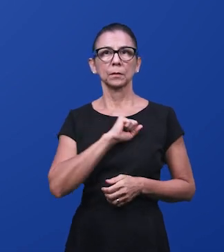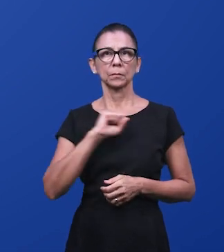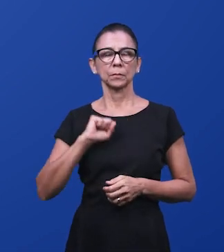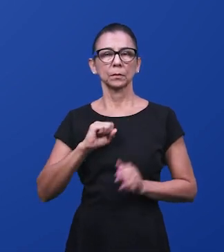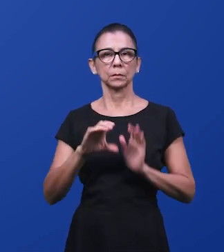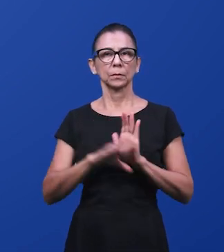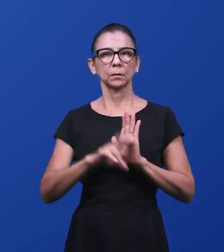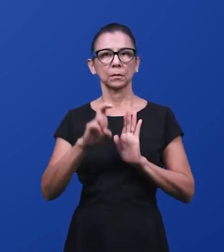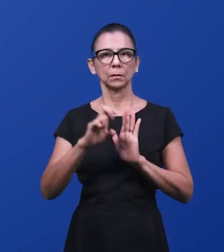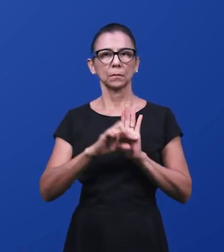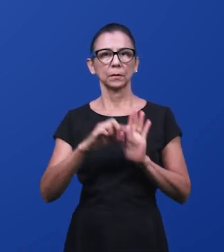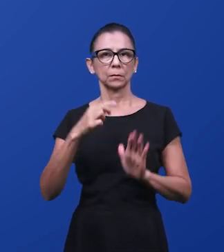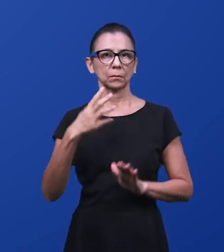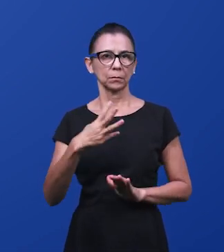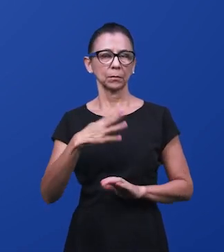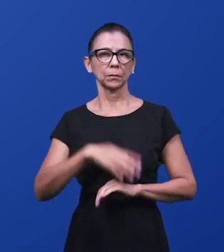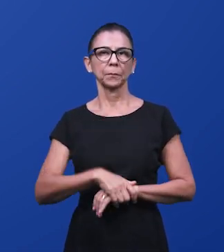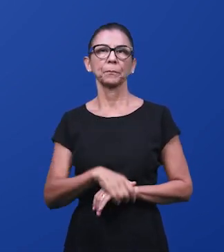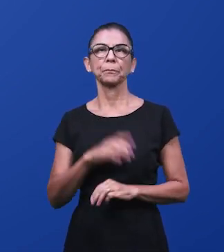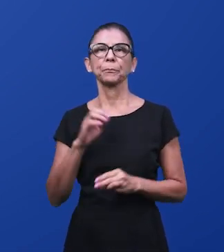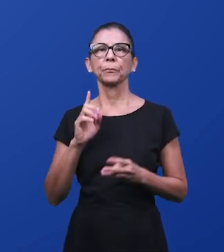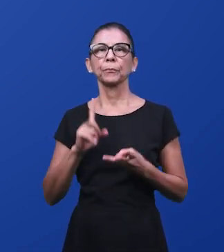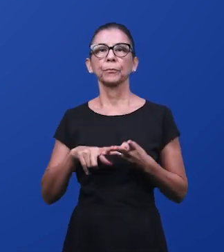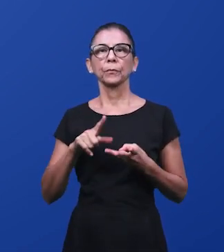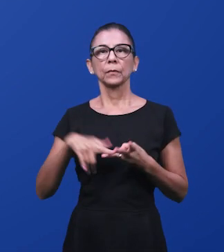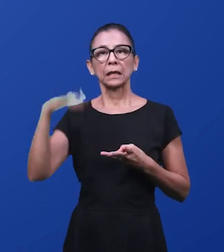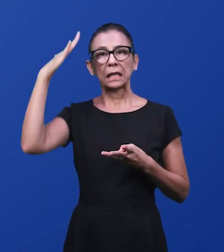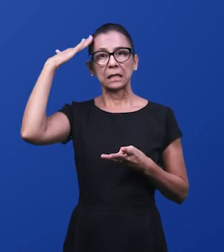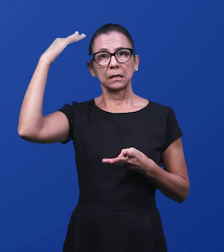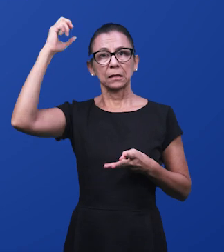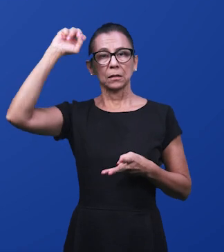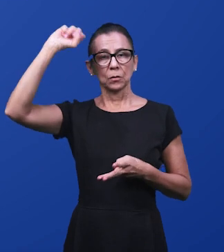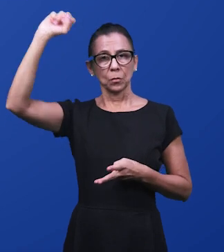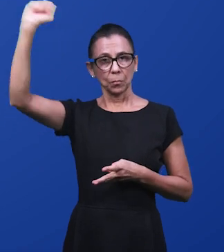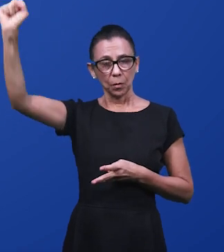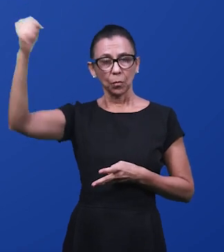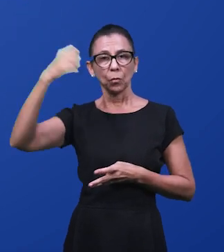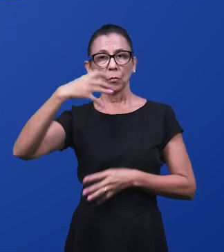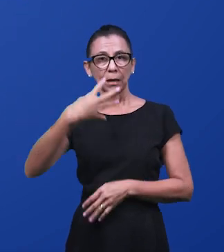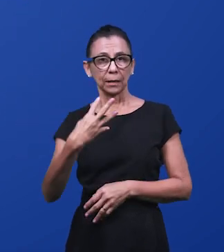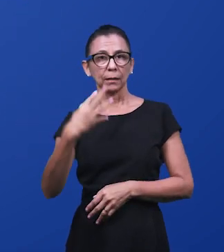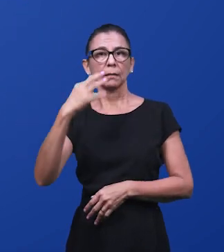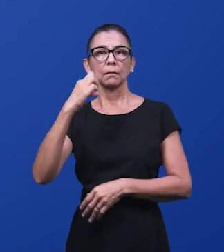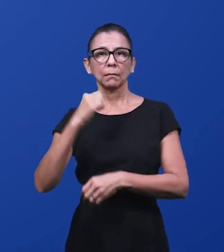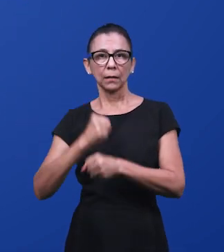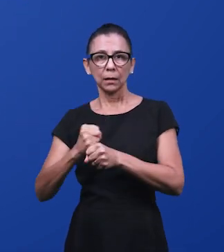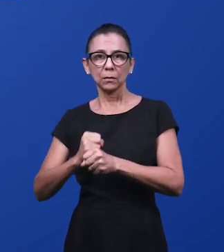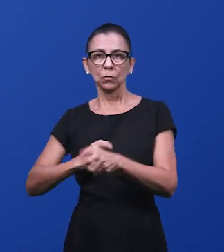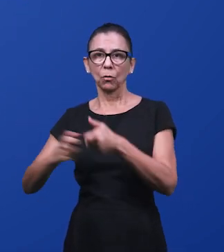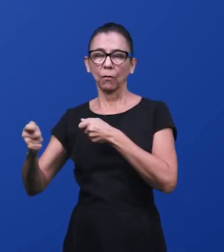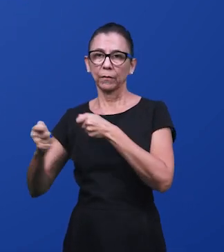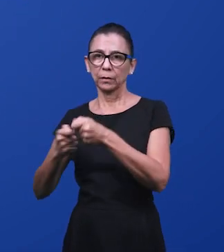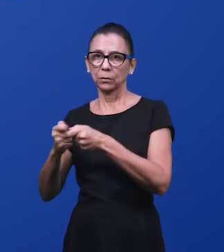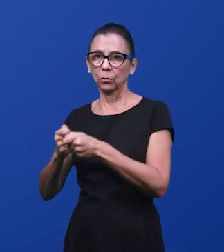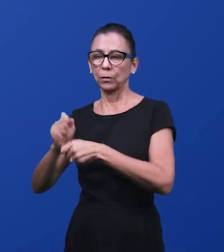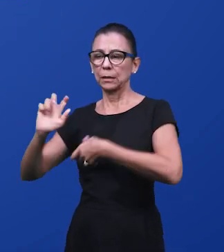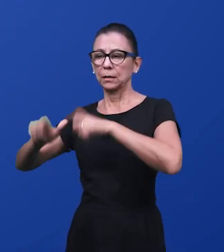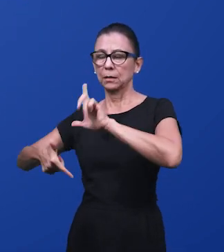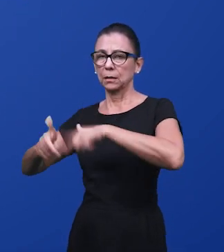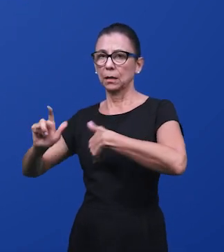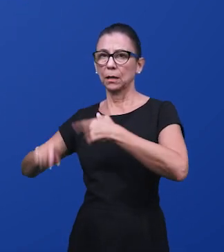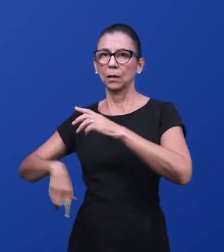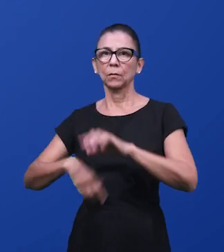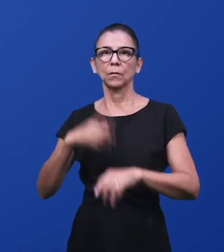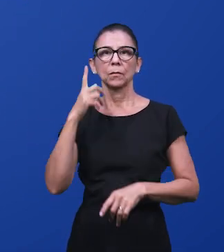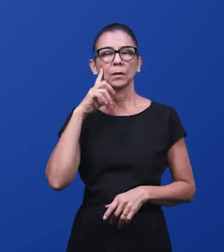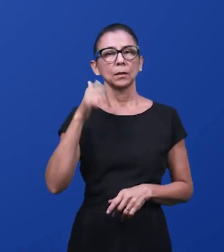por 40 anos sobre Israel, como está escrito no livro de 1 Reis, capítulo 11, verso 42. A